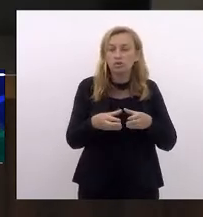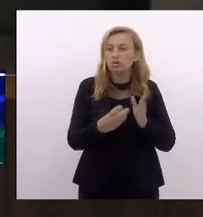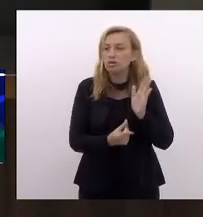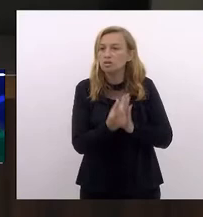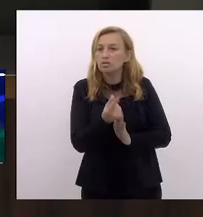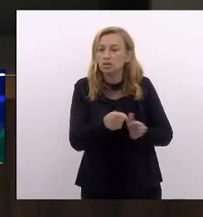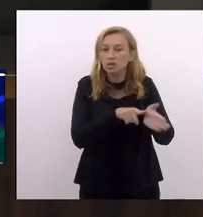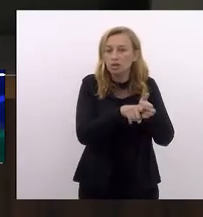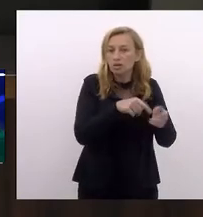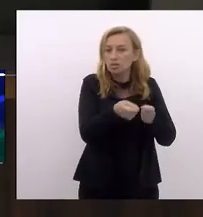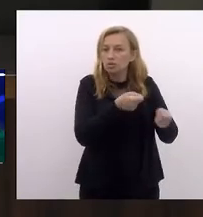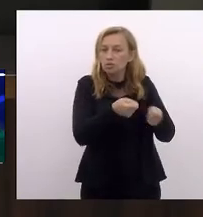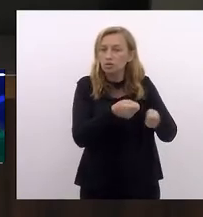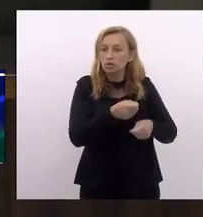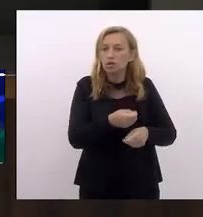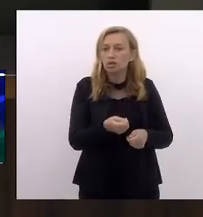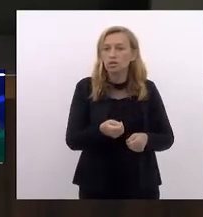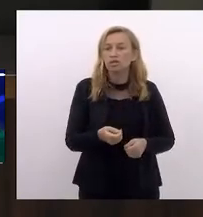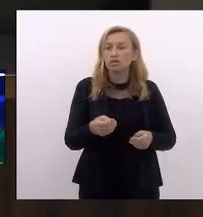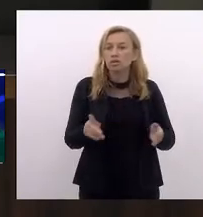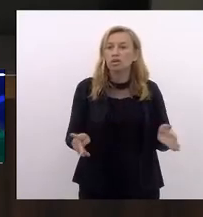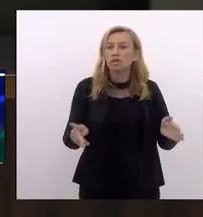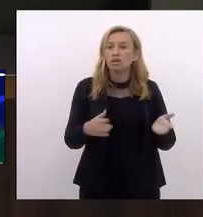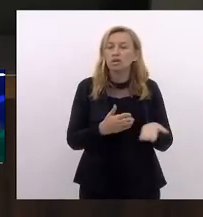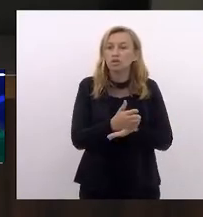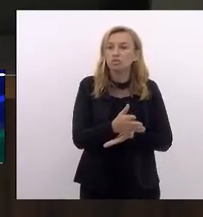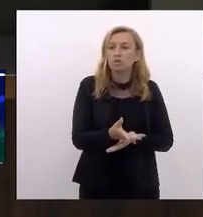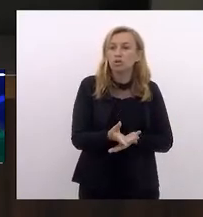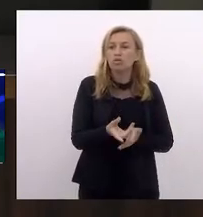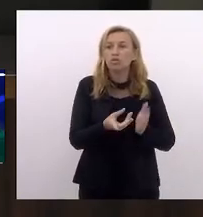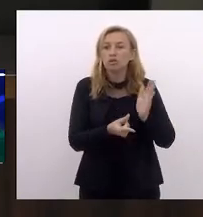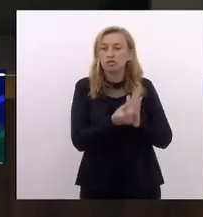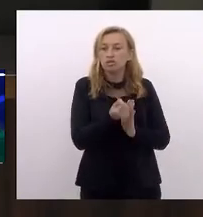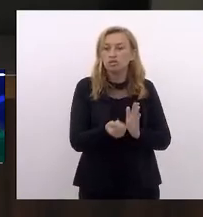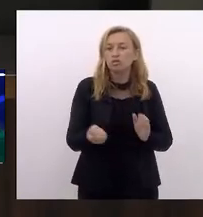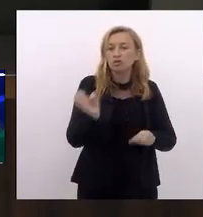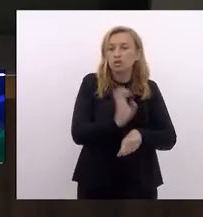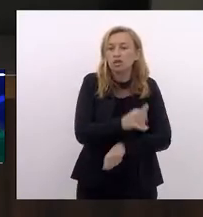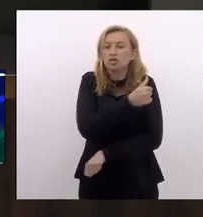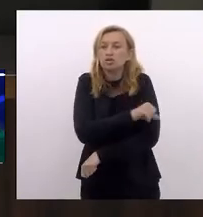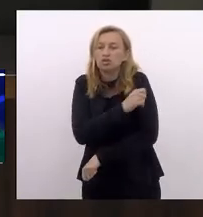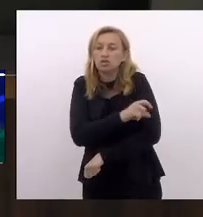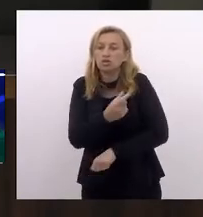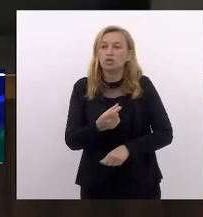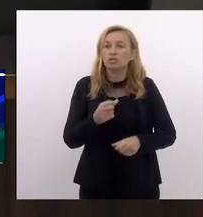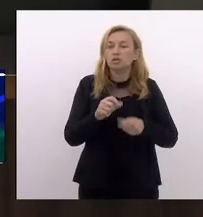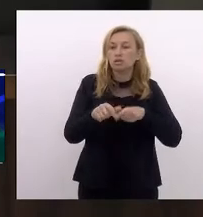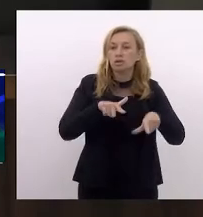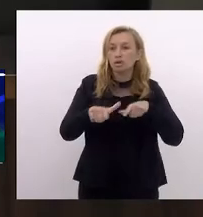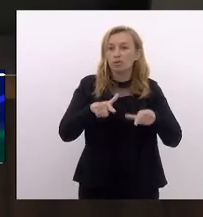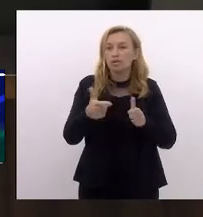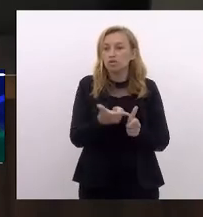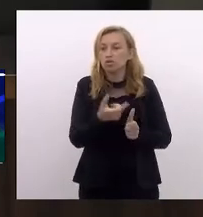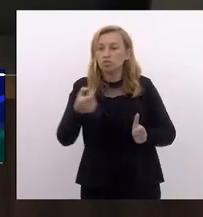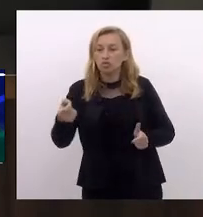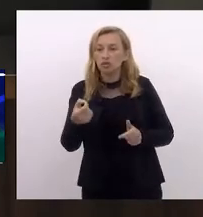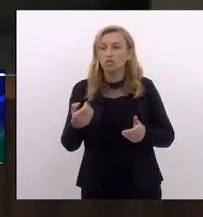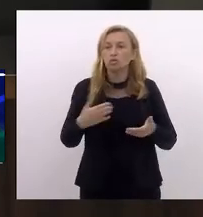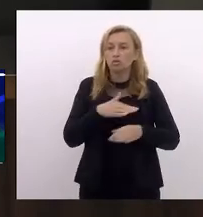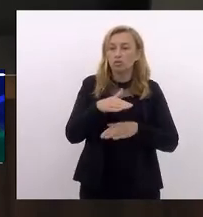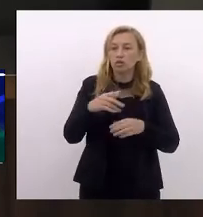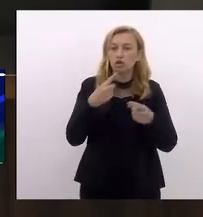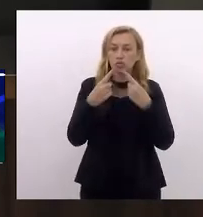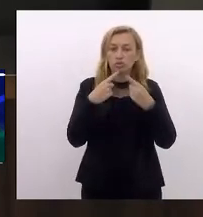Finanças fiscalização financeira e controle que aprova as contas do Tribunal de Contas Estado do Rio de Janeiro referente ao exercício de 2020 sou de que